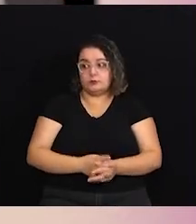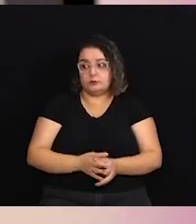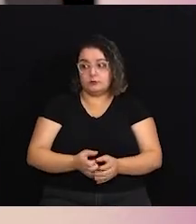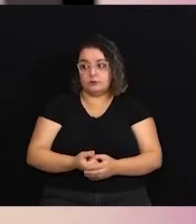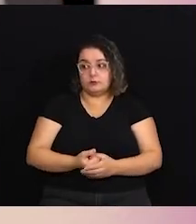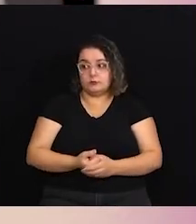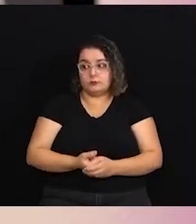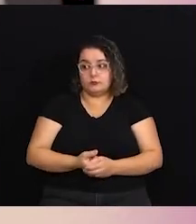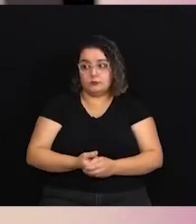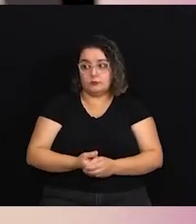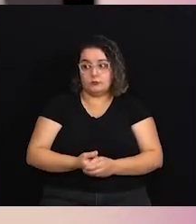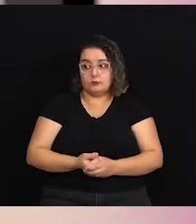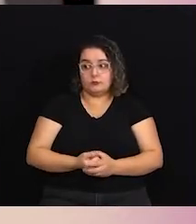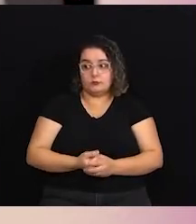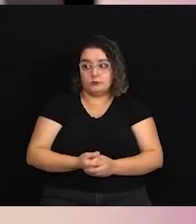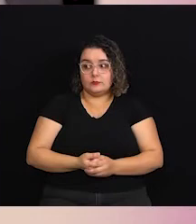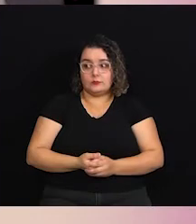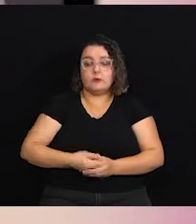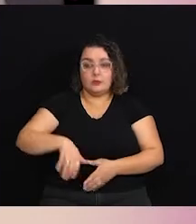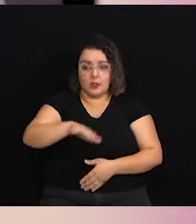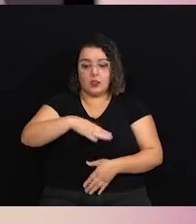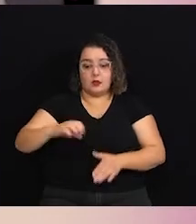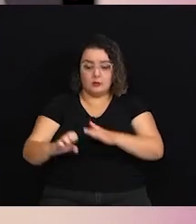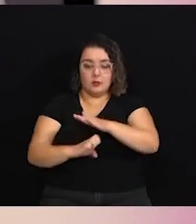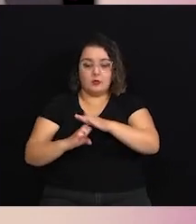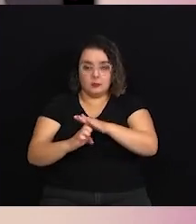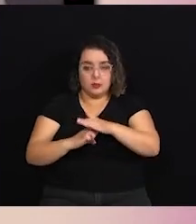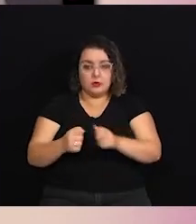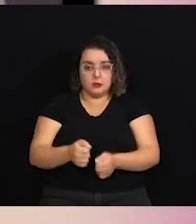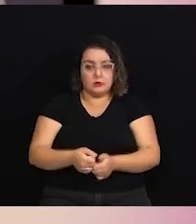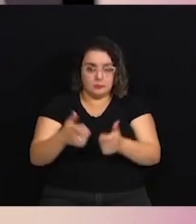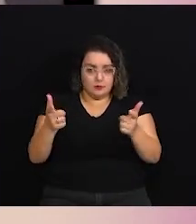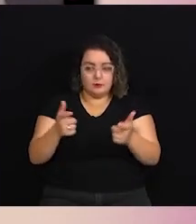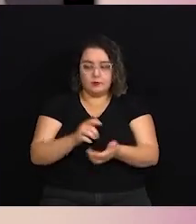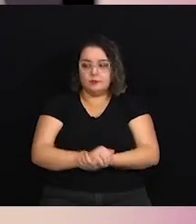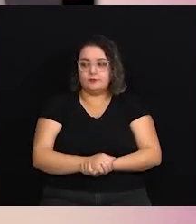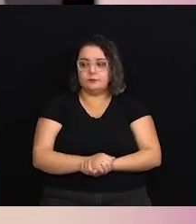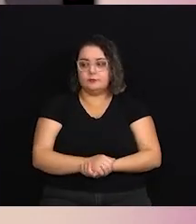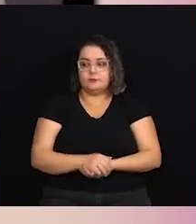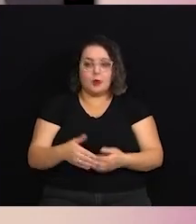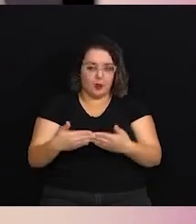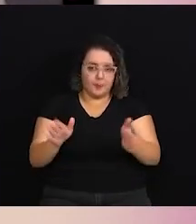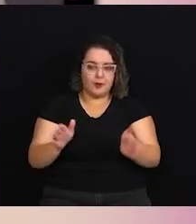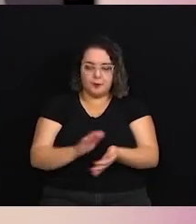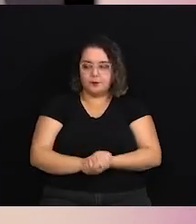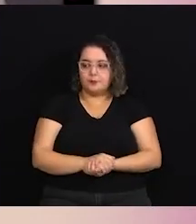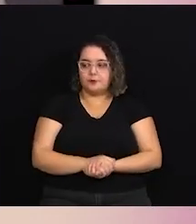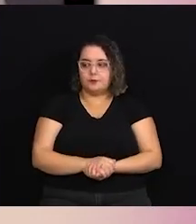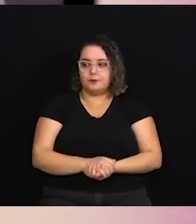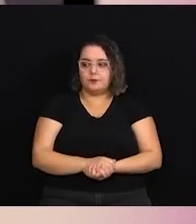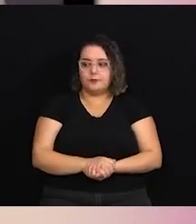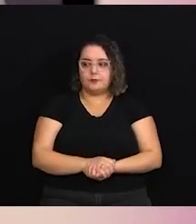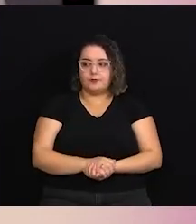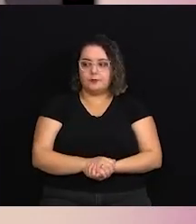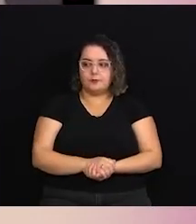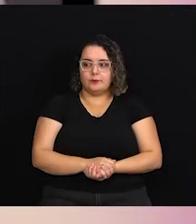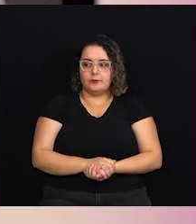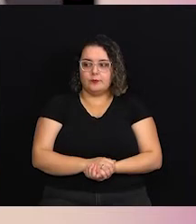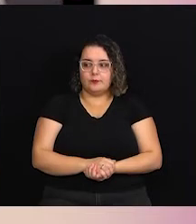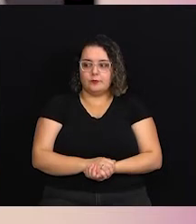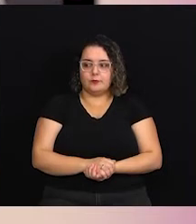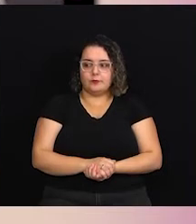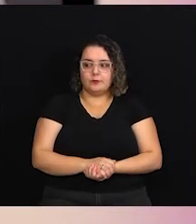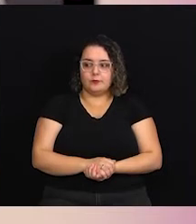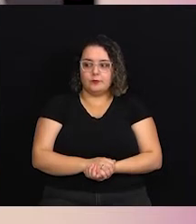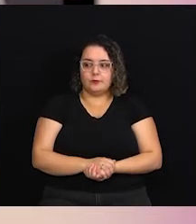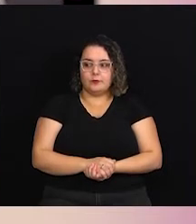até inclusive eles lançaram uma empresa que diz a detectar ligamos